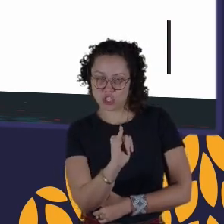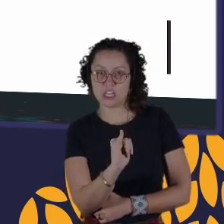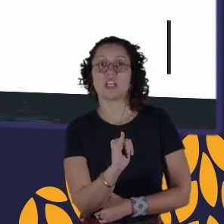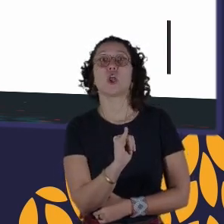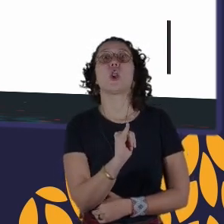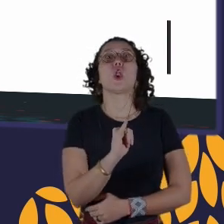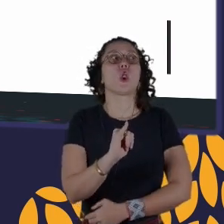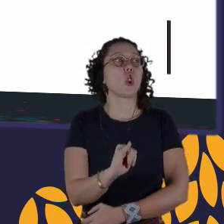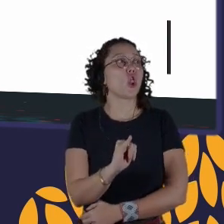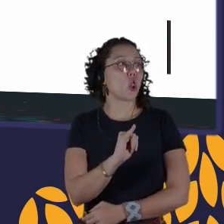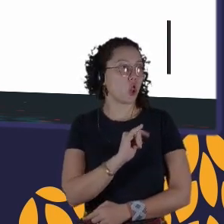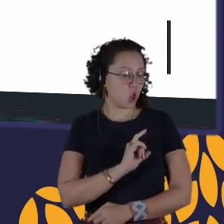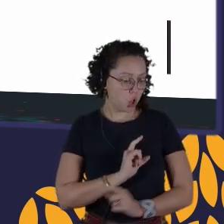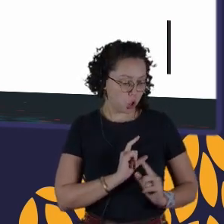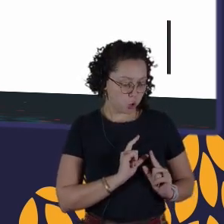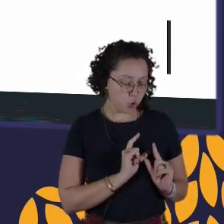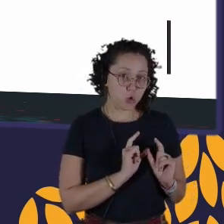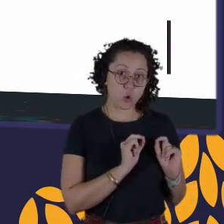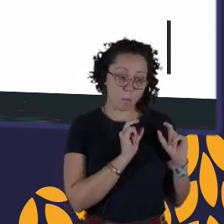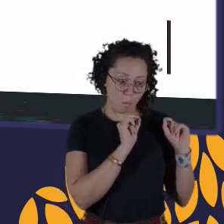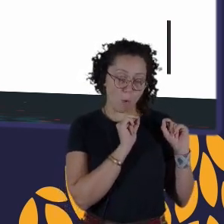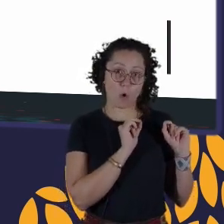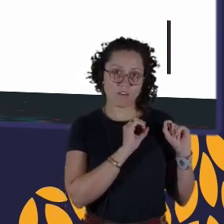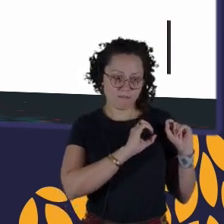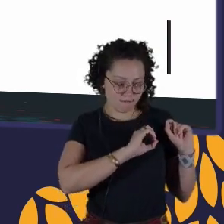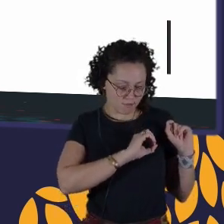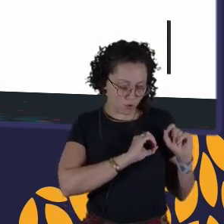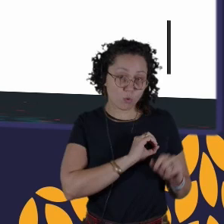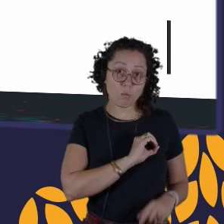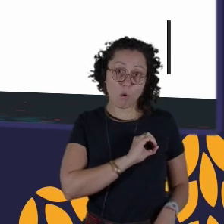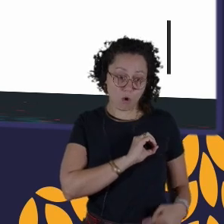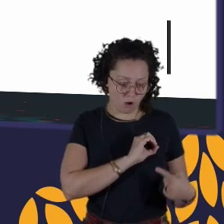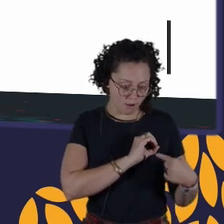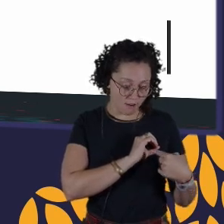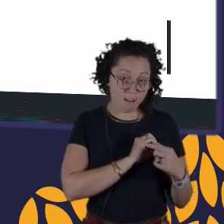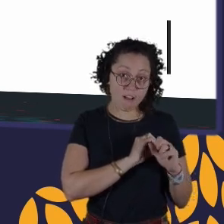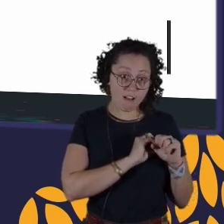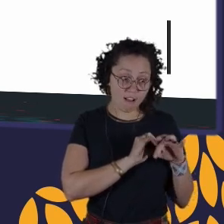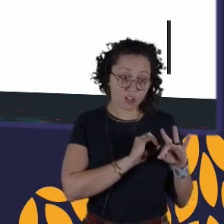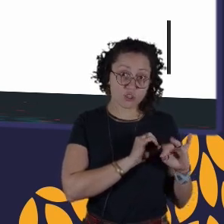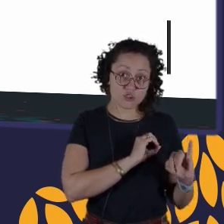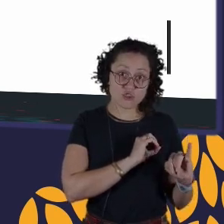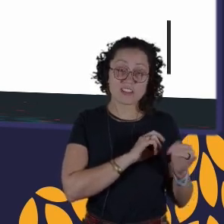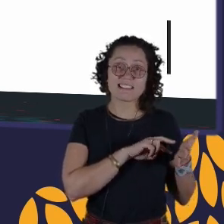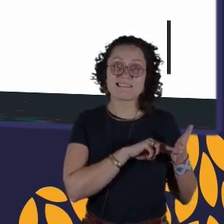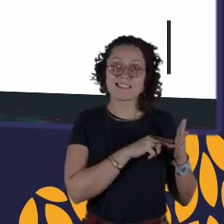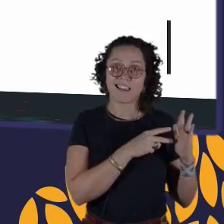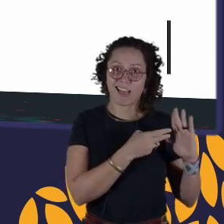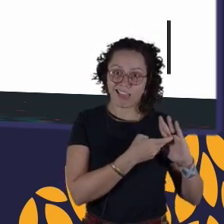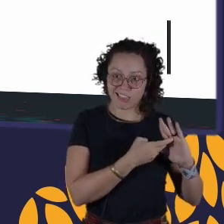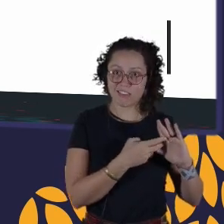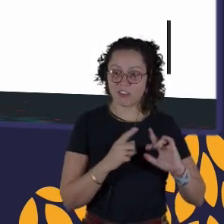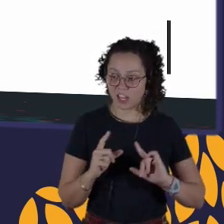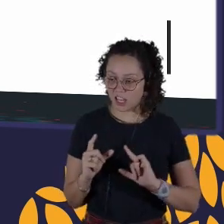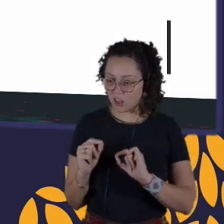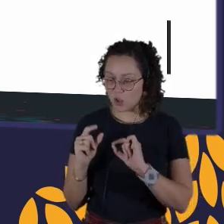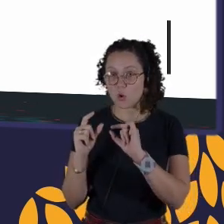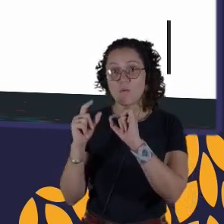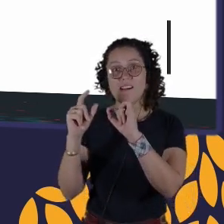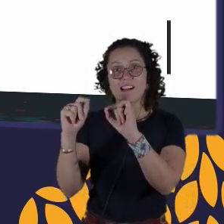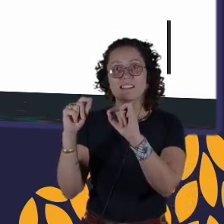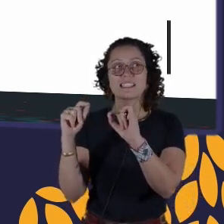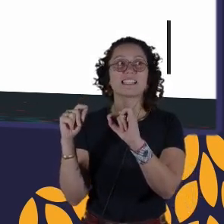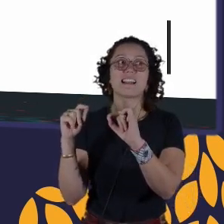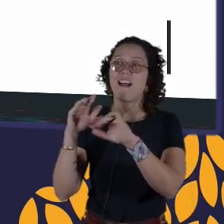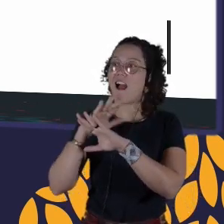Então, é antitumoral, mas somente faz que a célula tumoral se suicide. Não faz